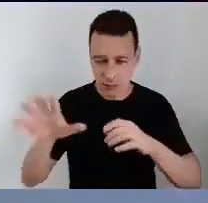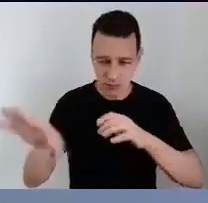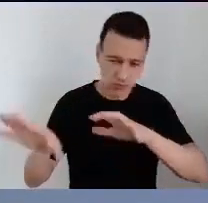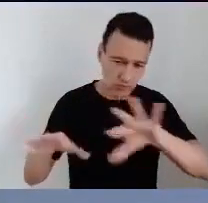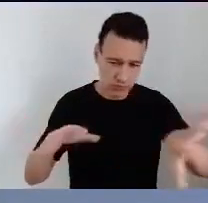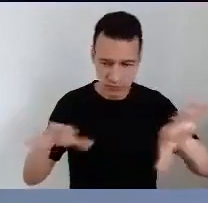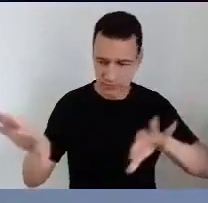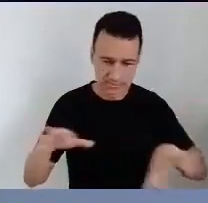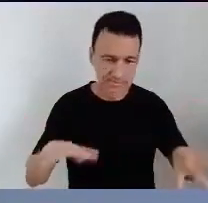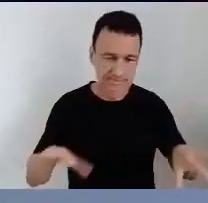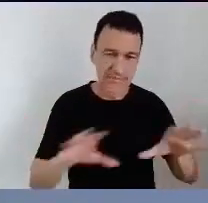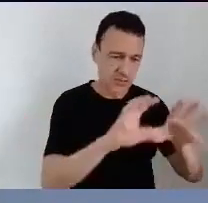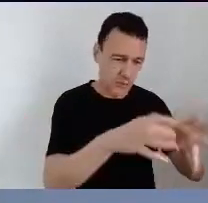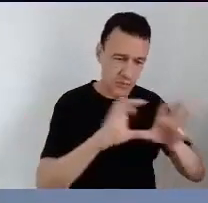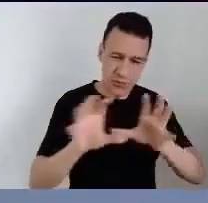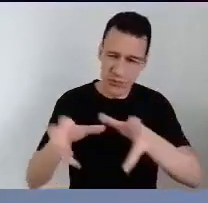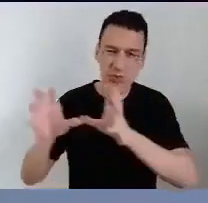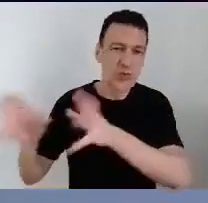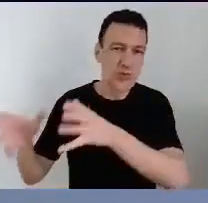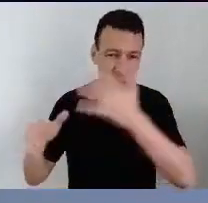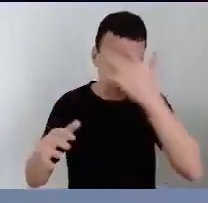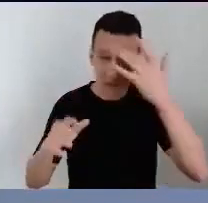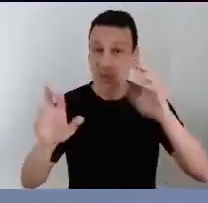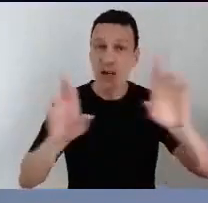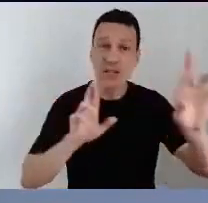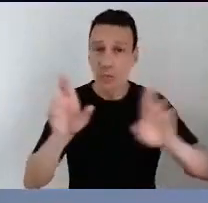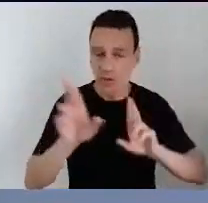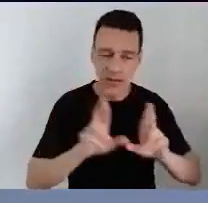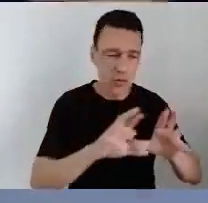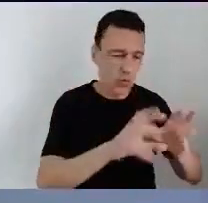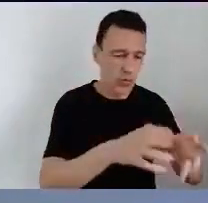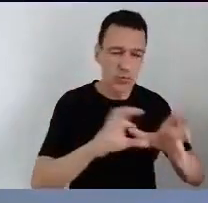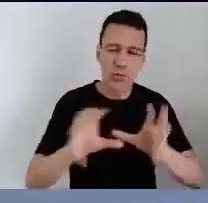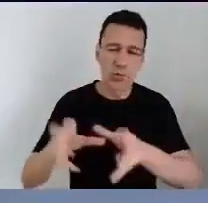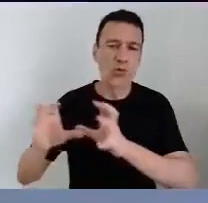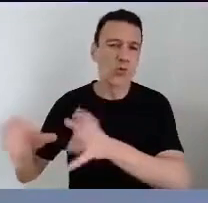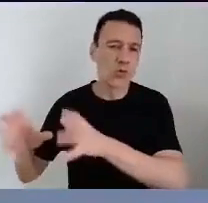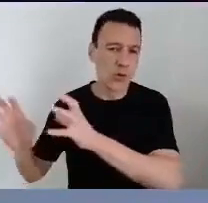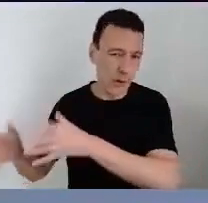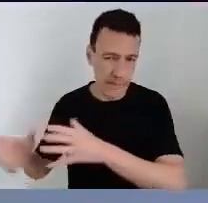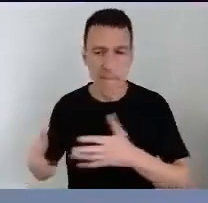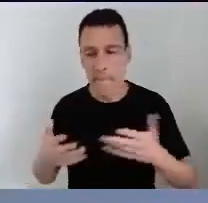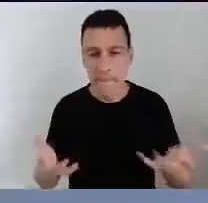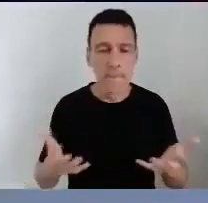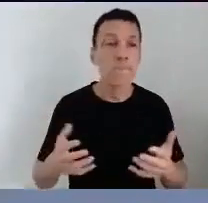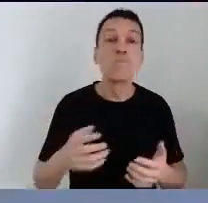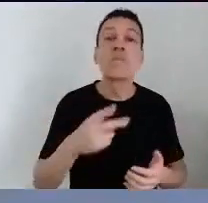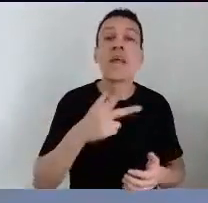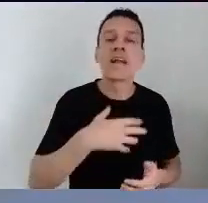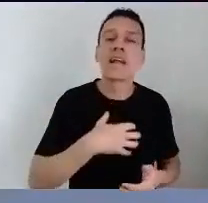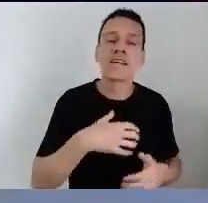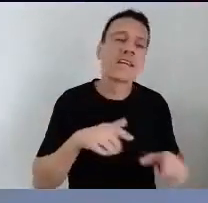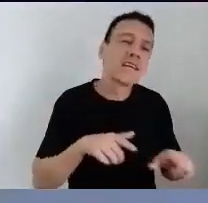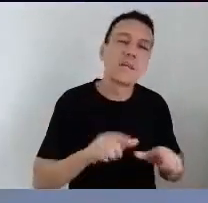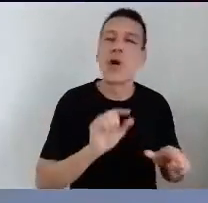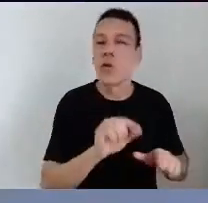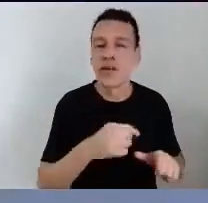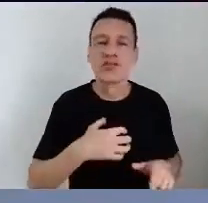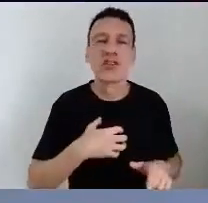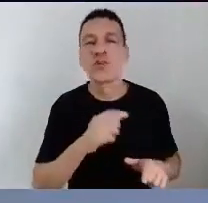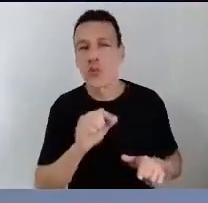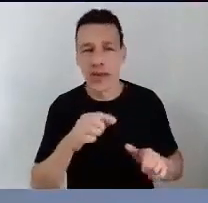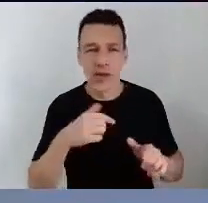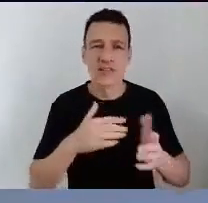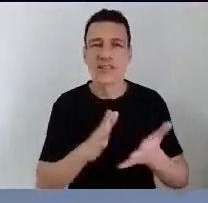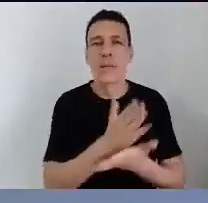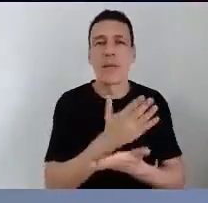os tipos de pessoas que realizaram tal tarefa, estão classificados em qual segmento. Talvez essa possa ser uma oportunidade ou